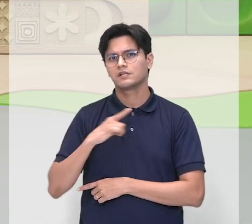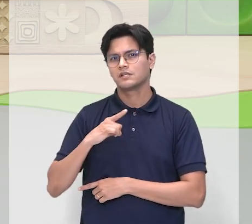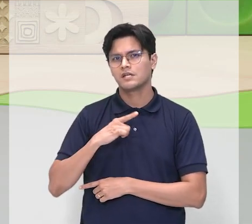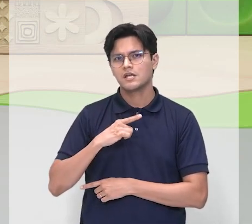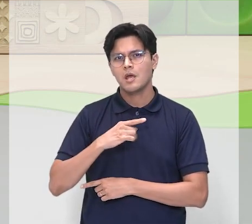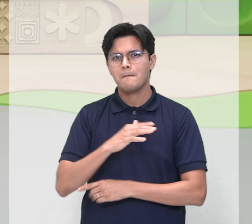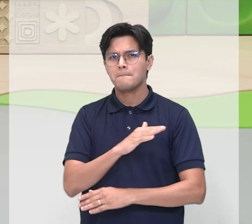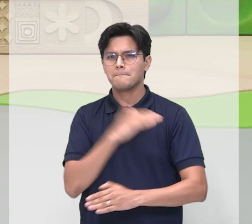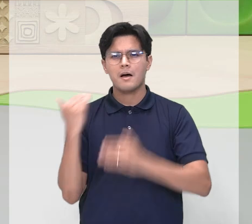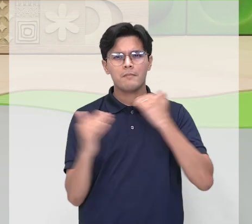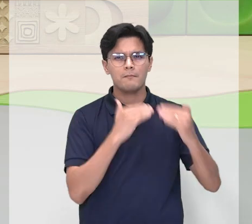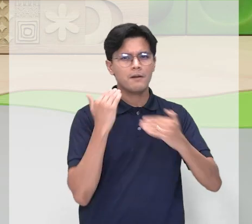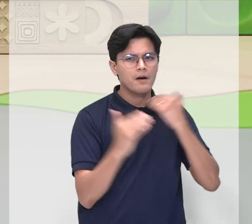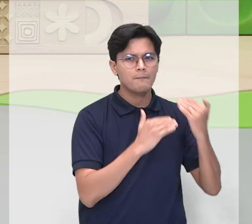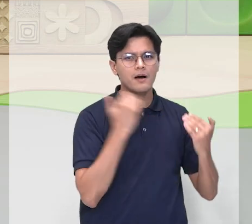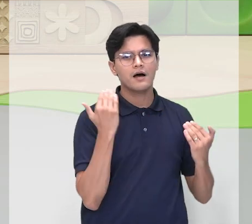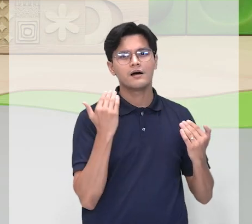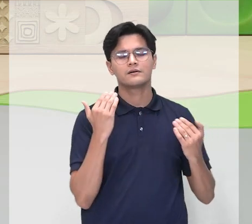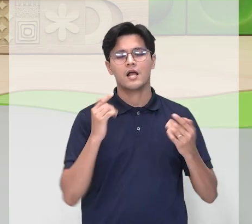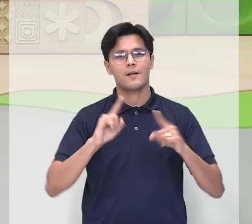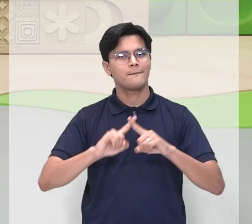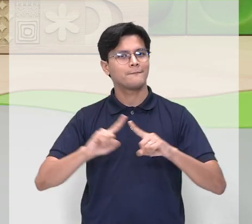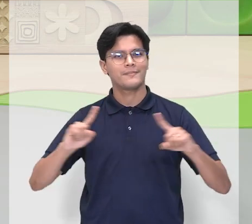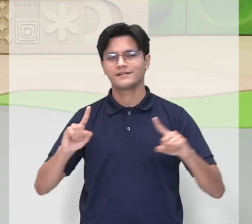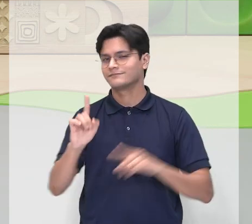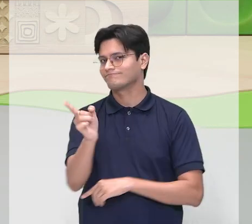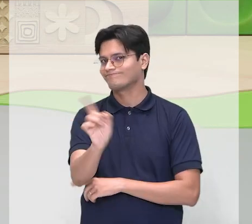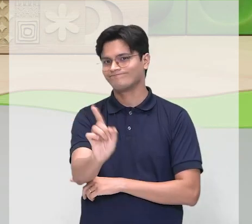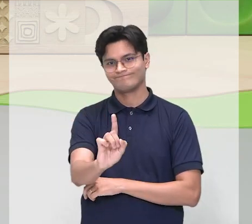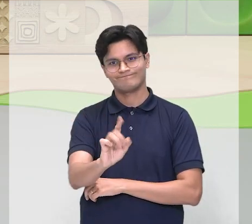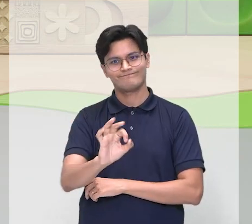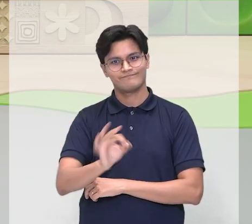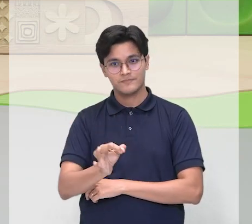é não, não é. Em